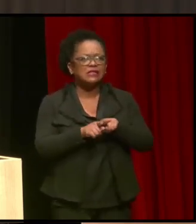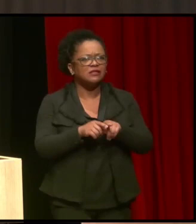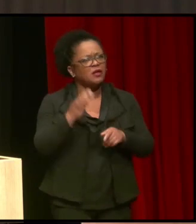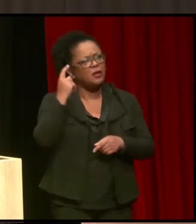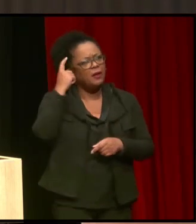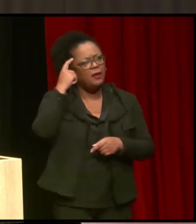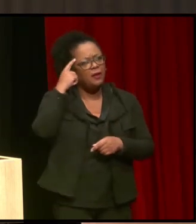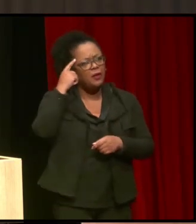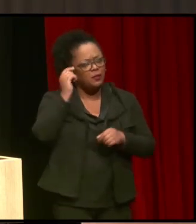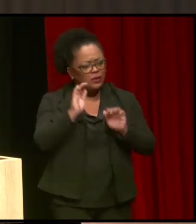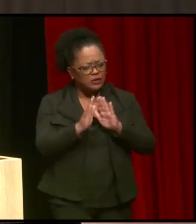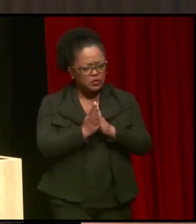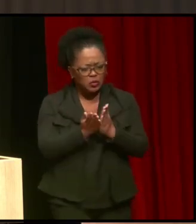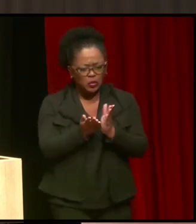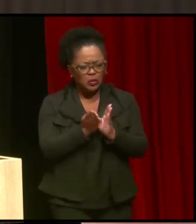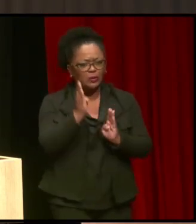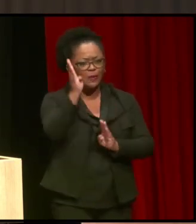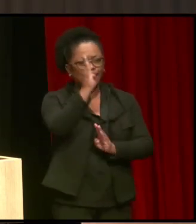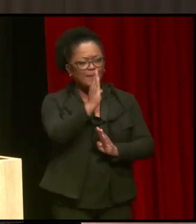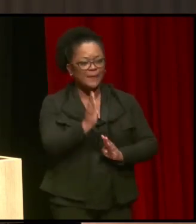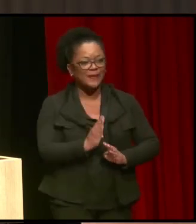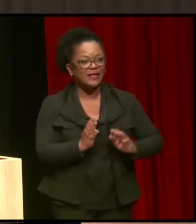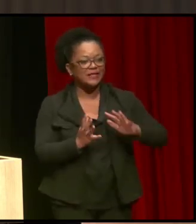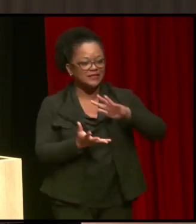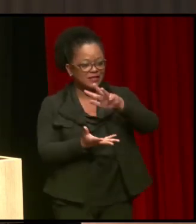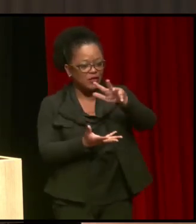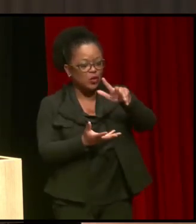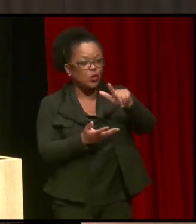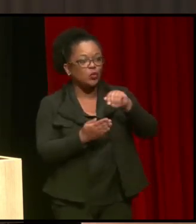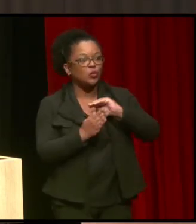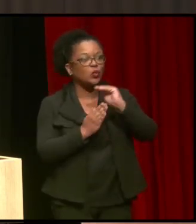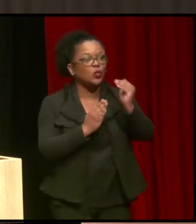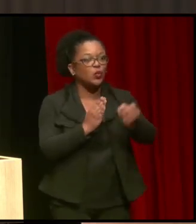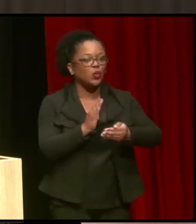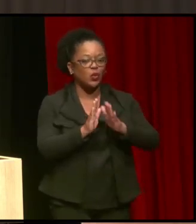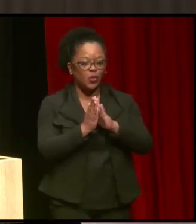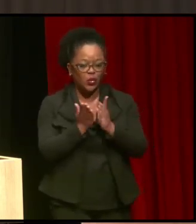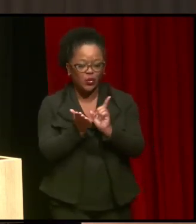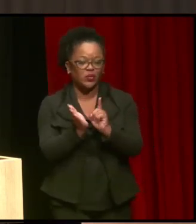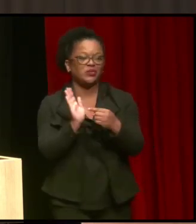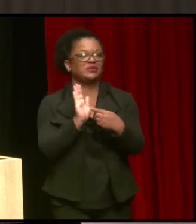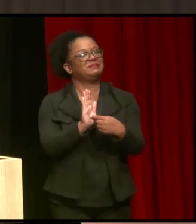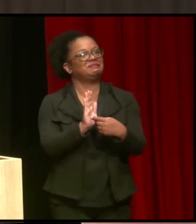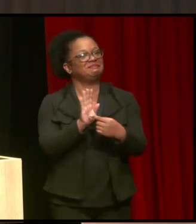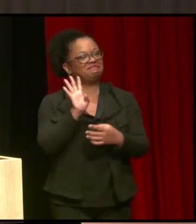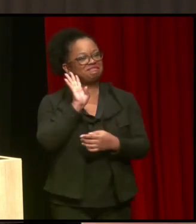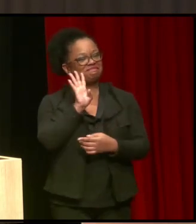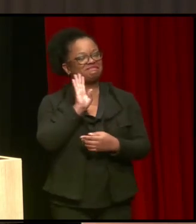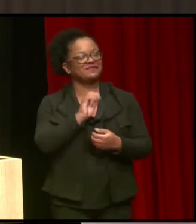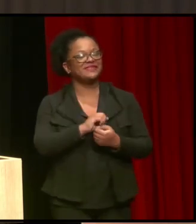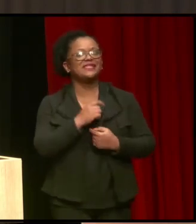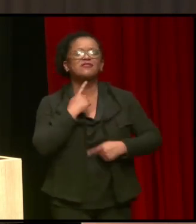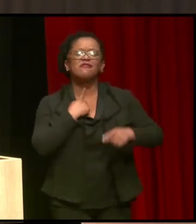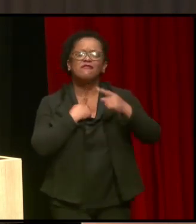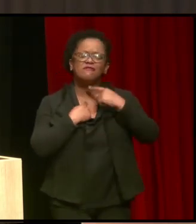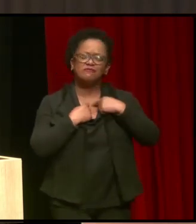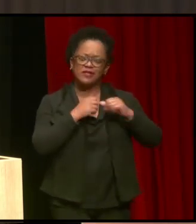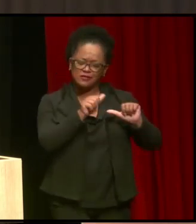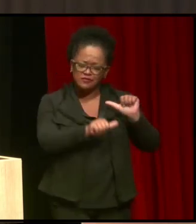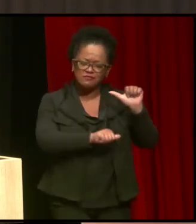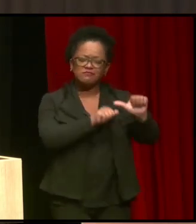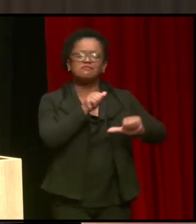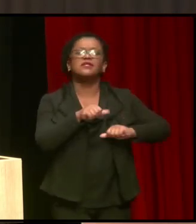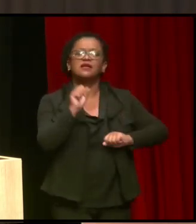da sociedade da Bíblia? Estão percebendo que a intenção é mudar. Então tem que ter um impacto